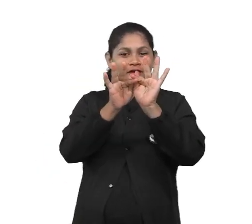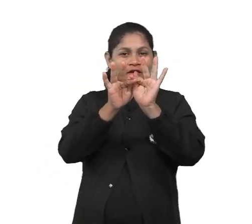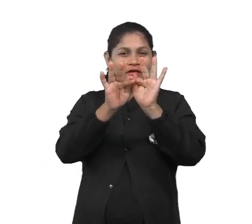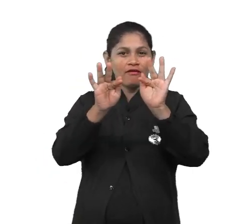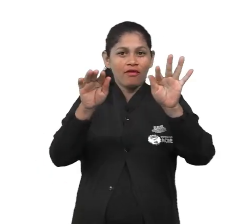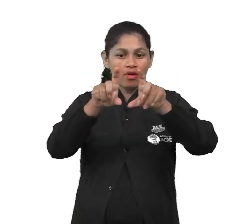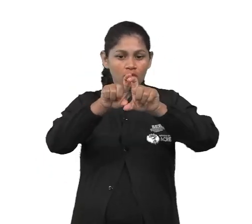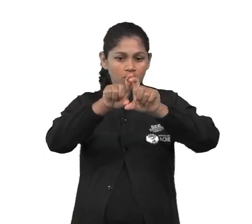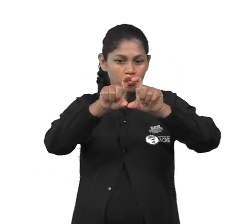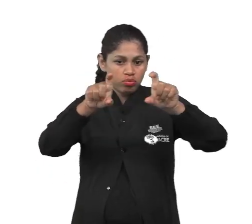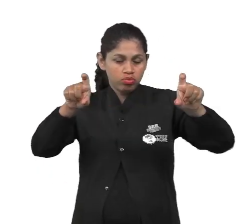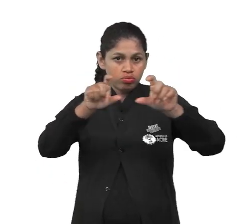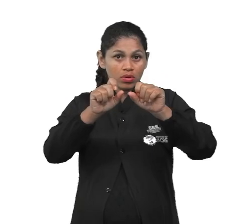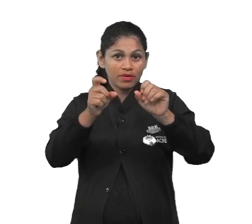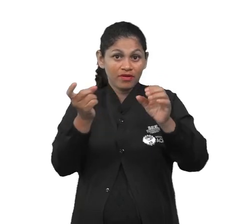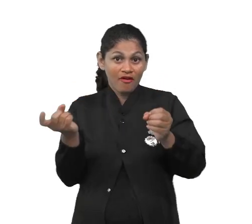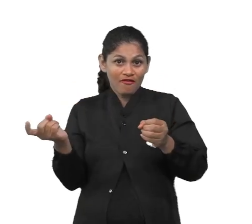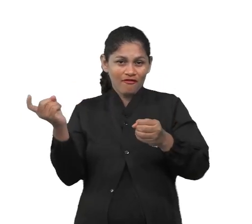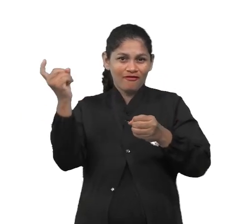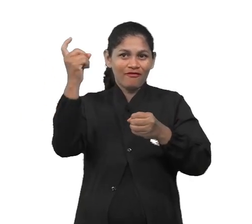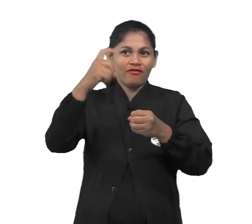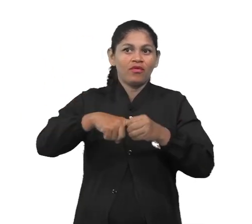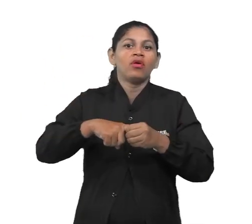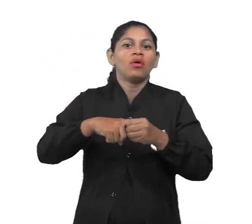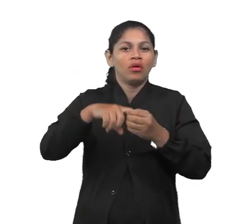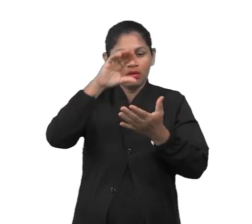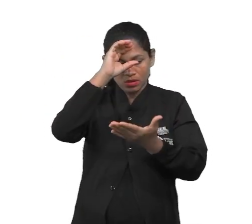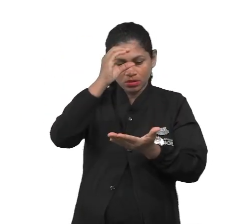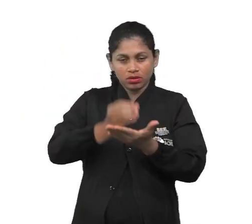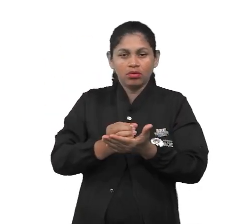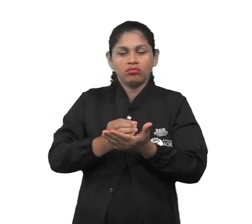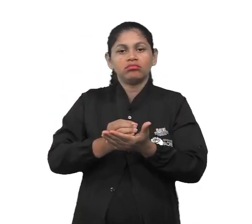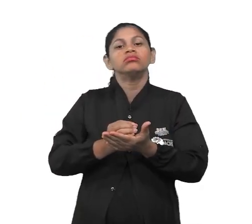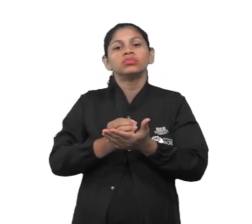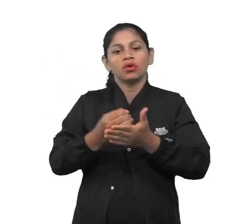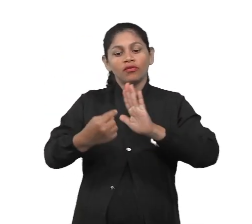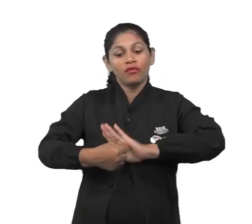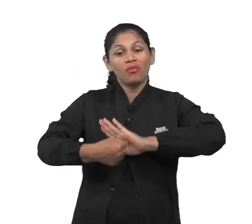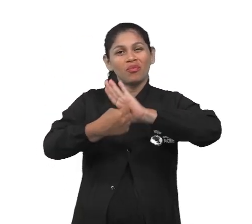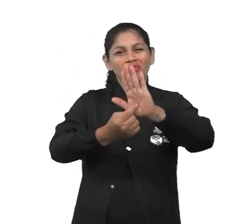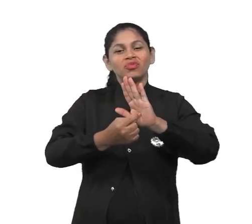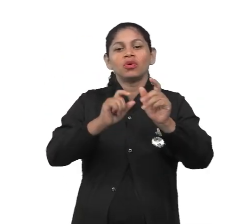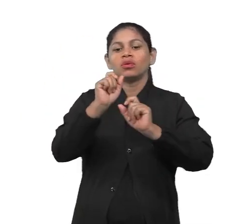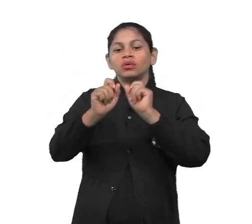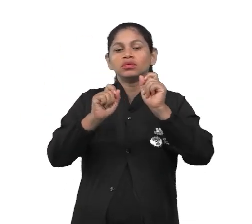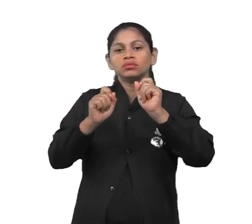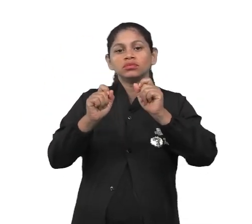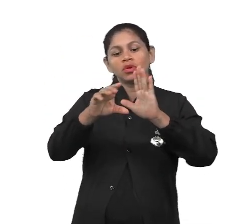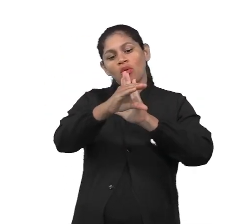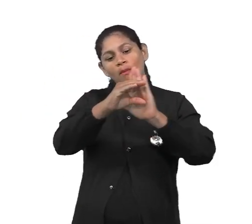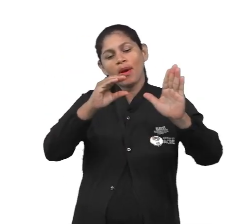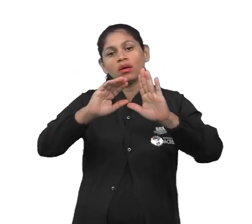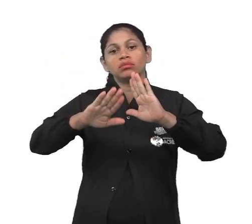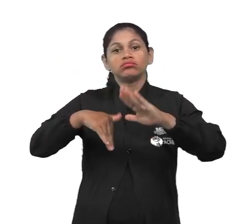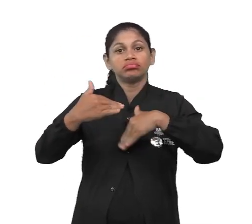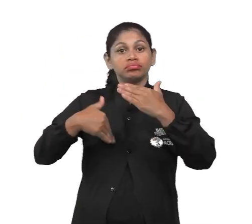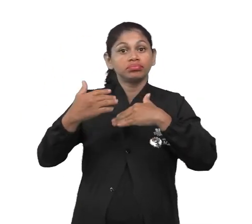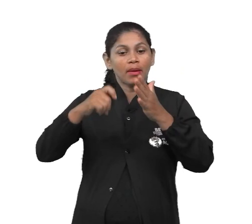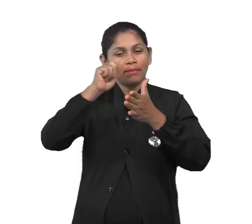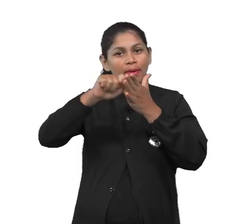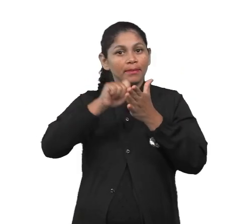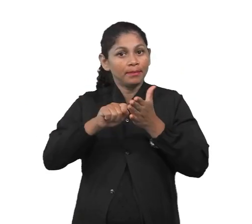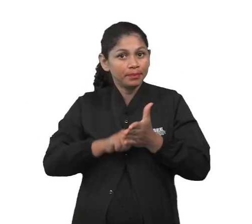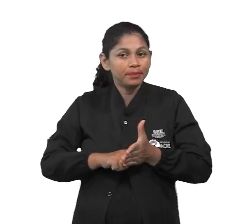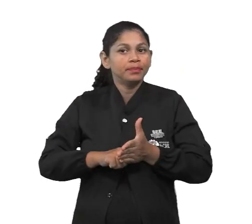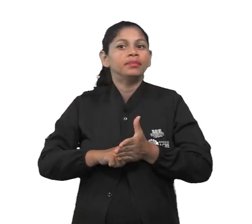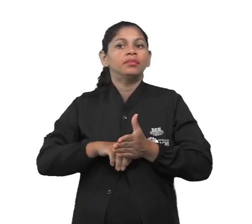retomada da sua tese. Ou seja, aqui eu vou falar sobre o que o parágrafo vai desenvolver. No caso,